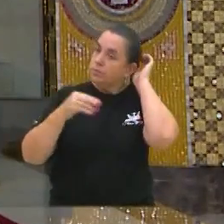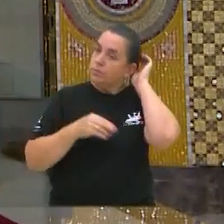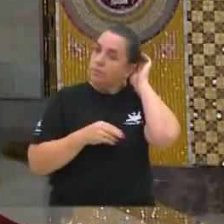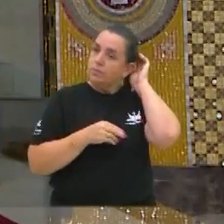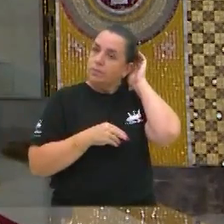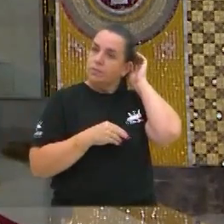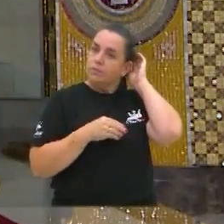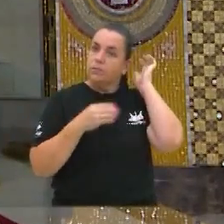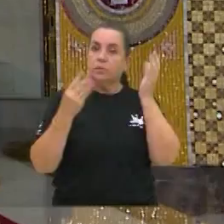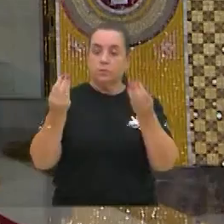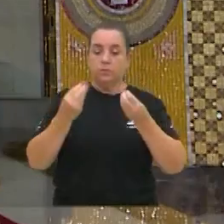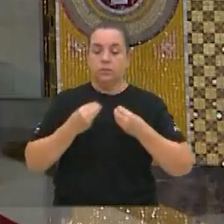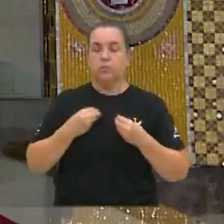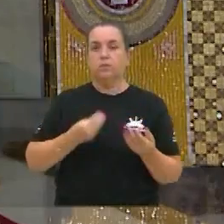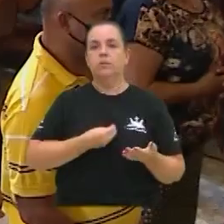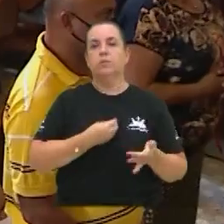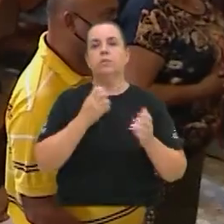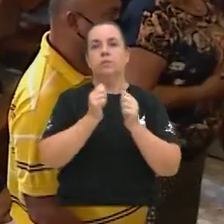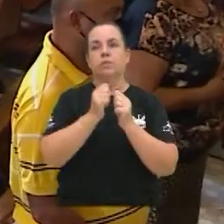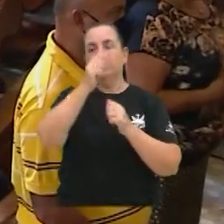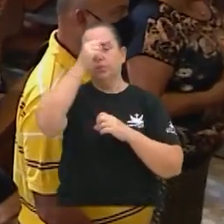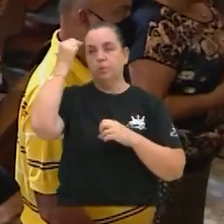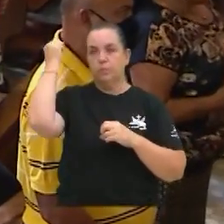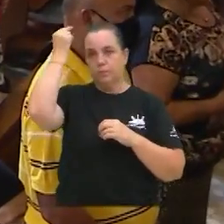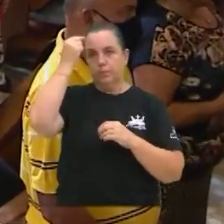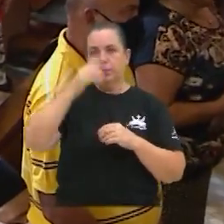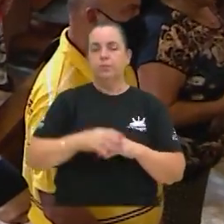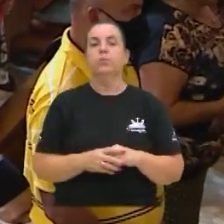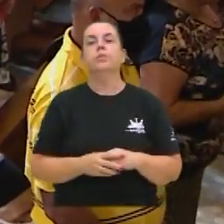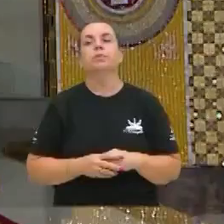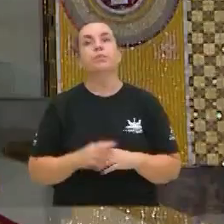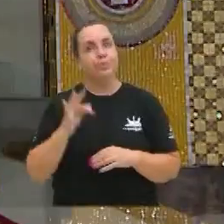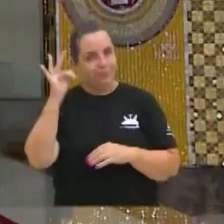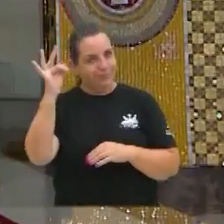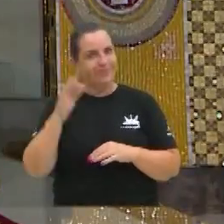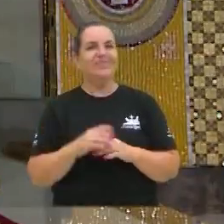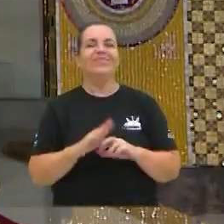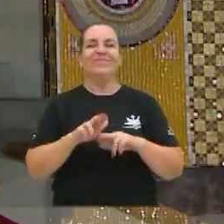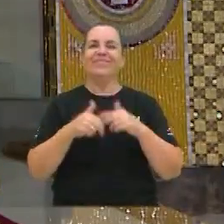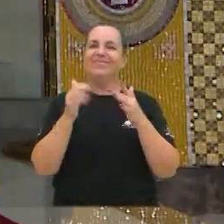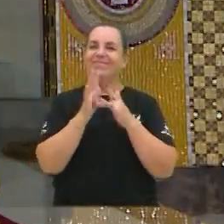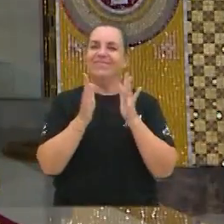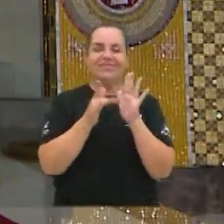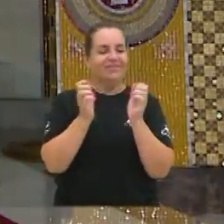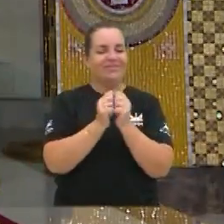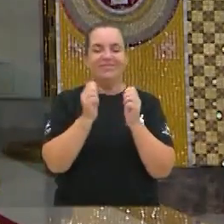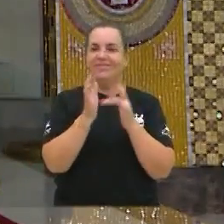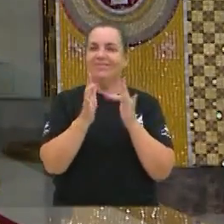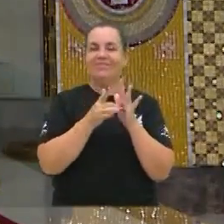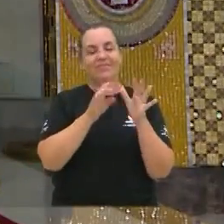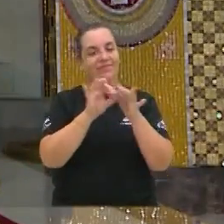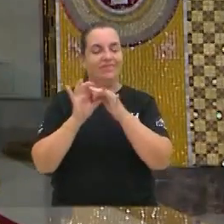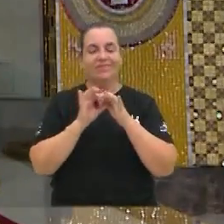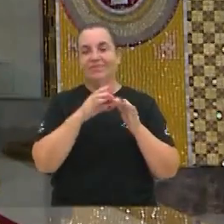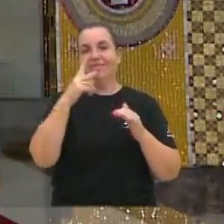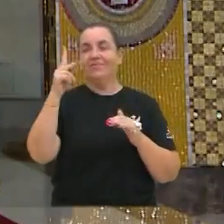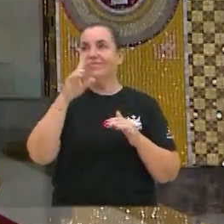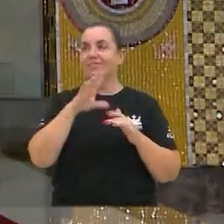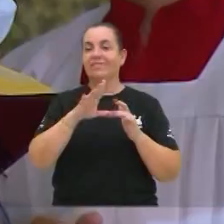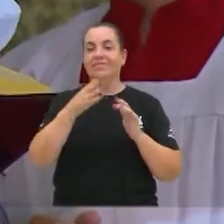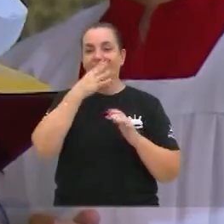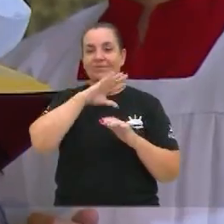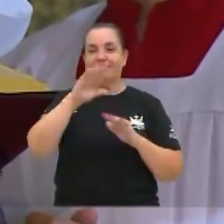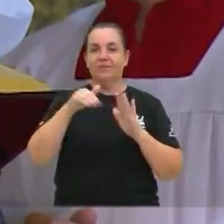Cristo, vosso Filho. Concedei-nos o convívio dos eleitos. Por Cristo, com Cristo, em Cristo, a vós, Deus